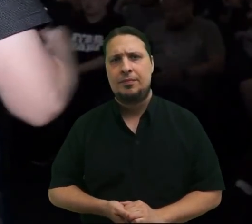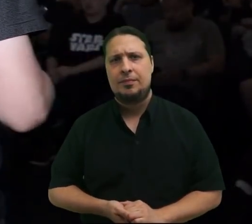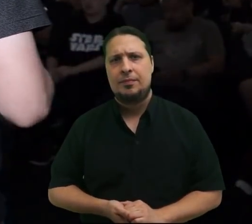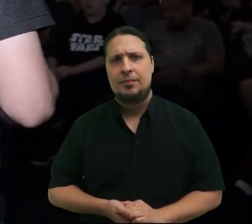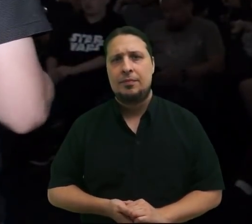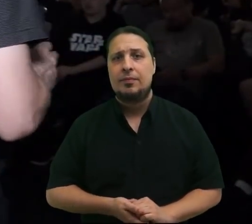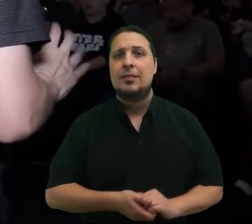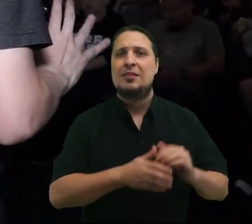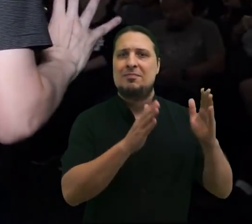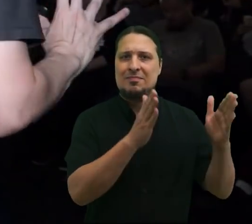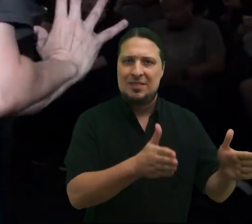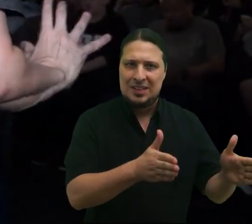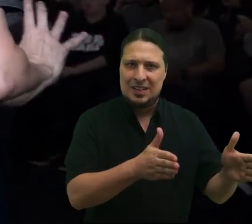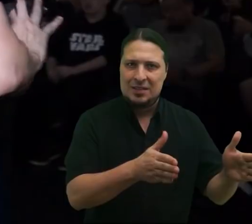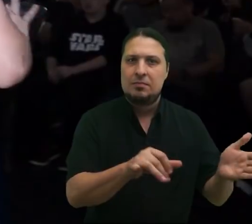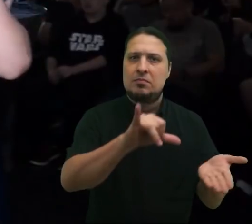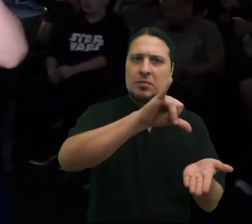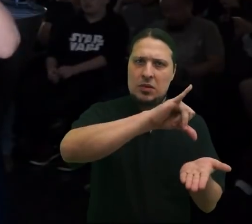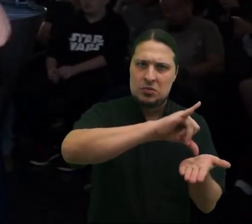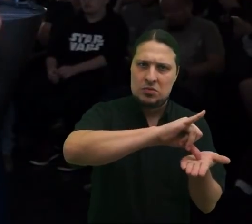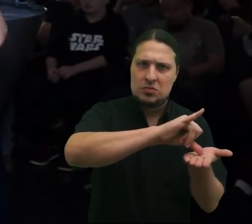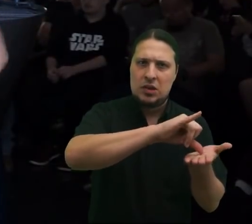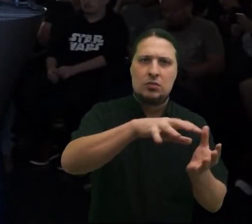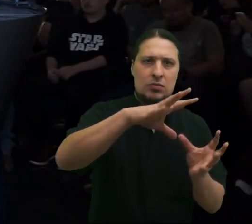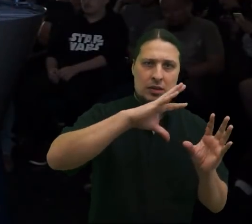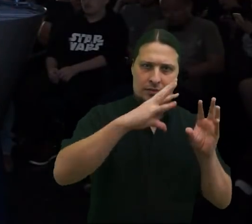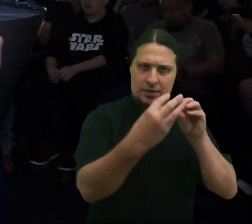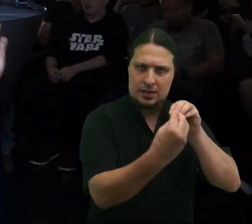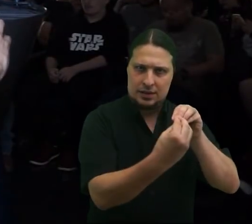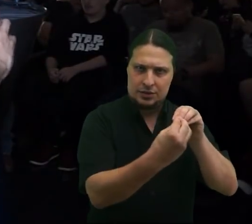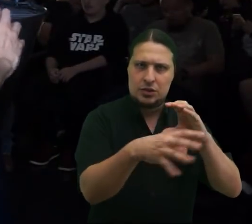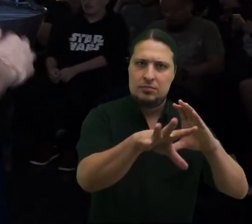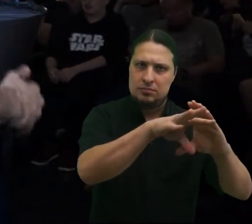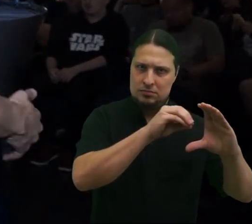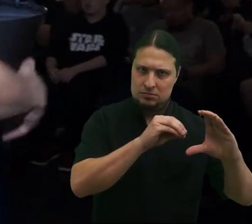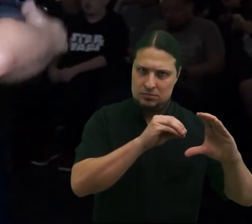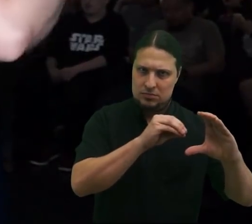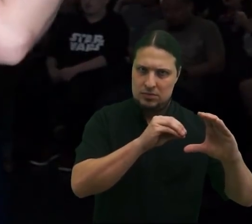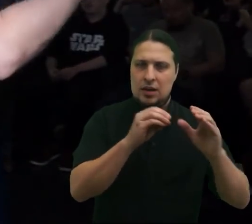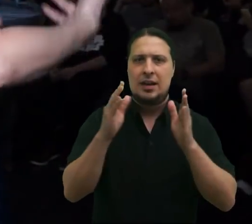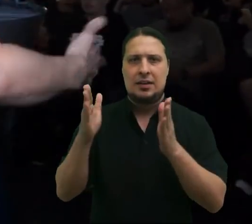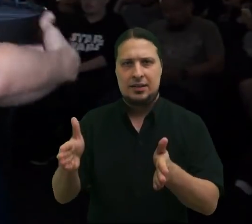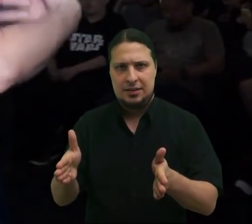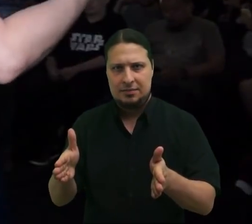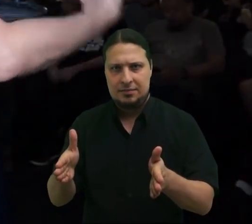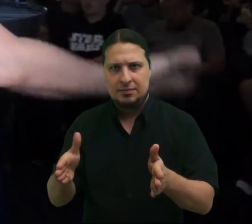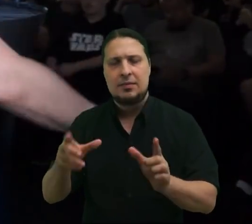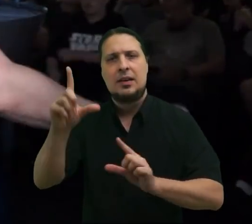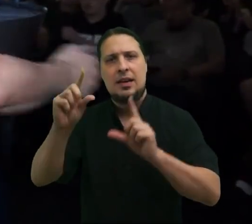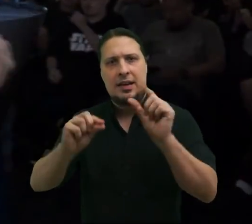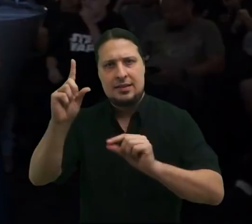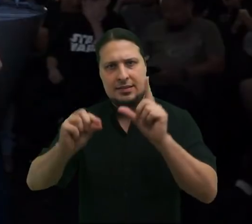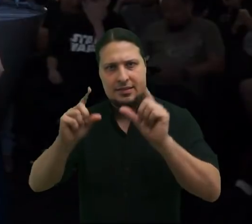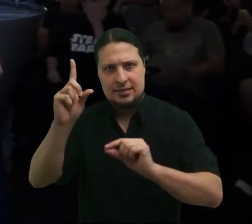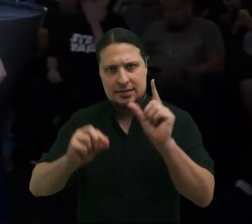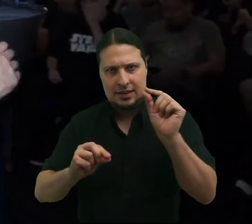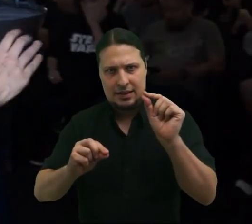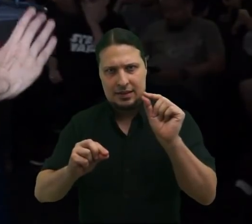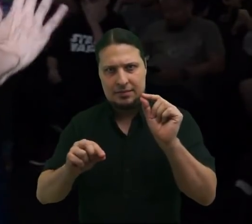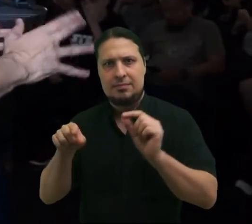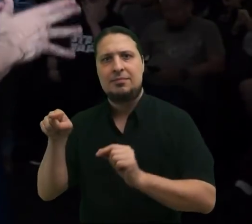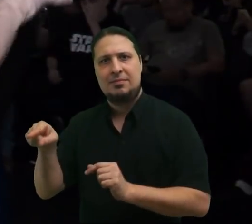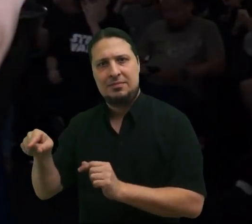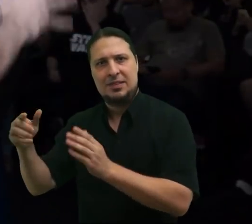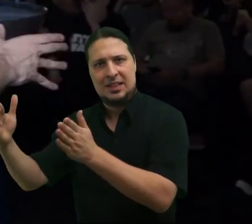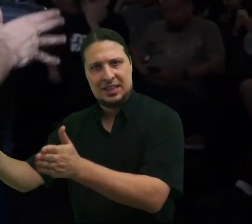que no buraco negro. Mas conforme tu te aproxima do centro da galáxia, cada vez tu tem menos massa em estrelas. Tá? E